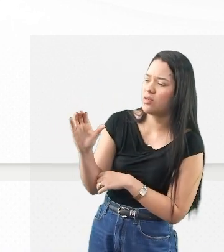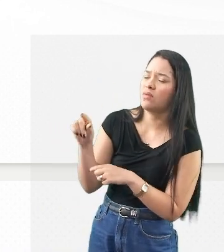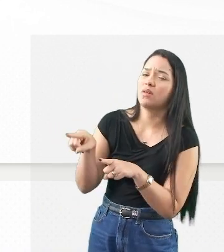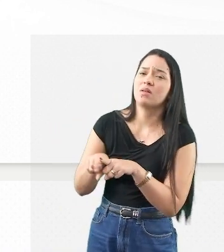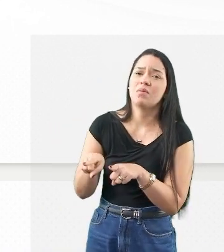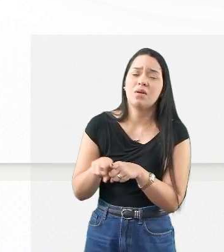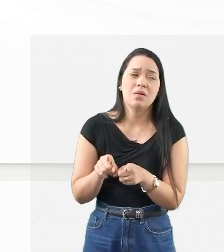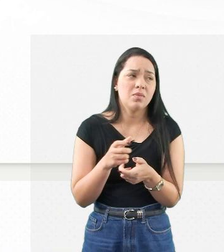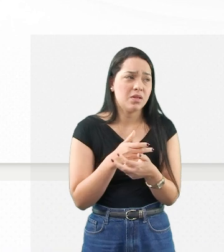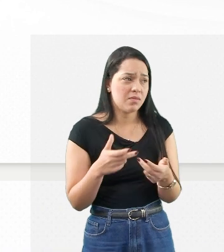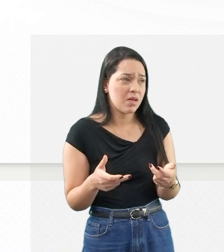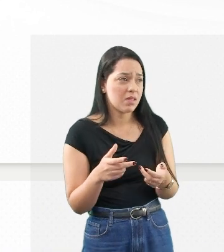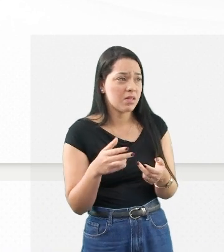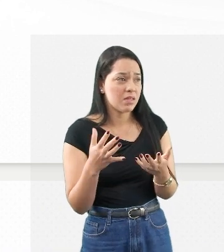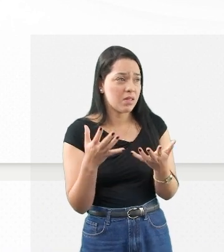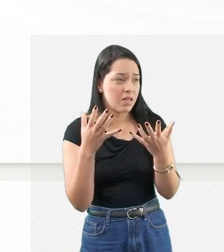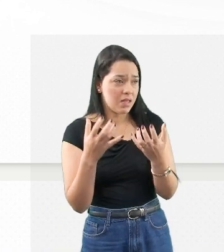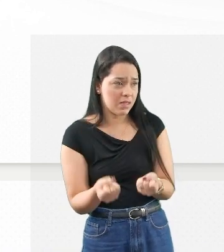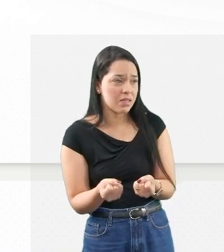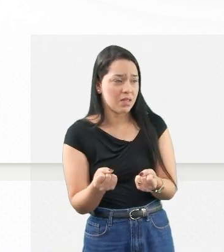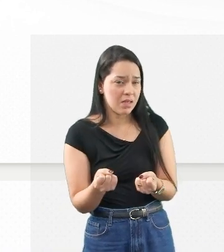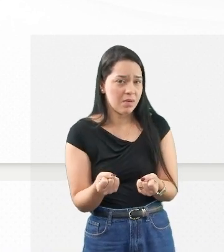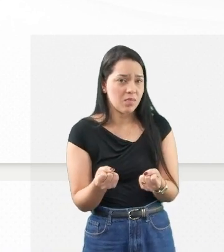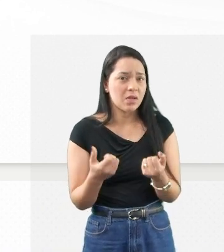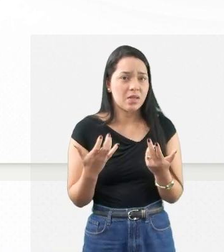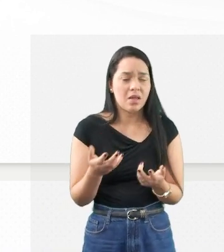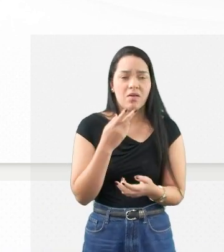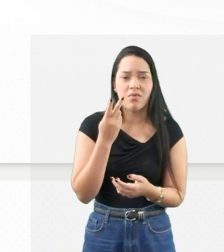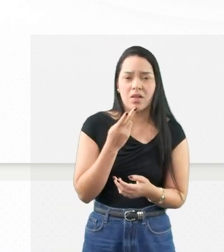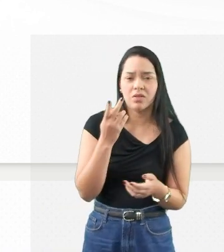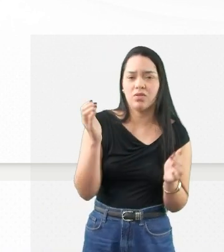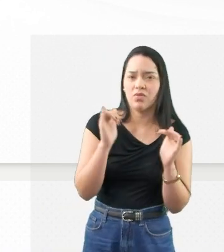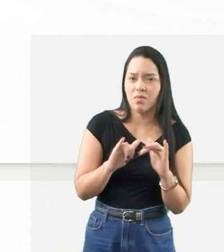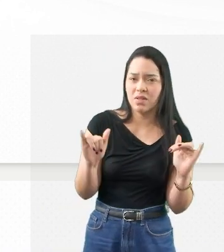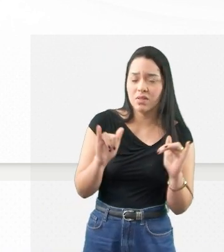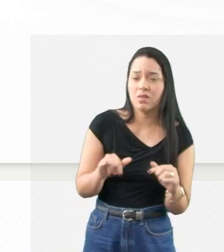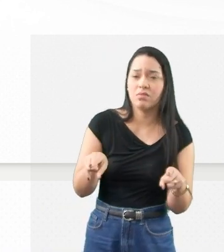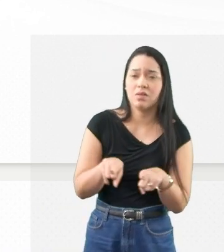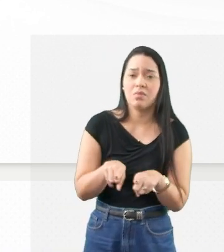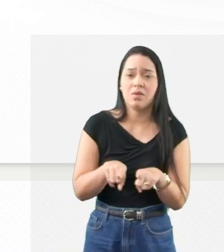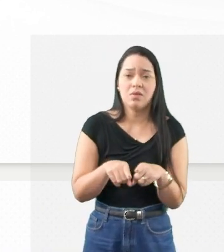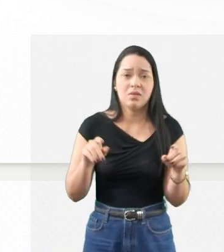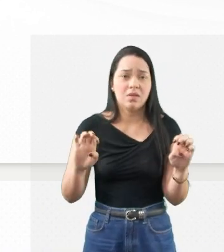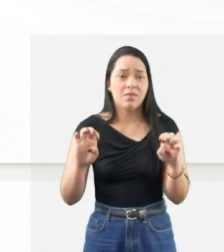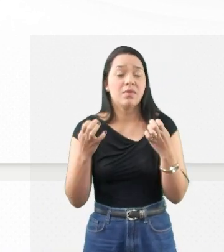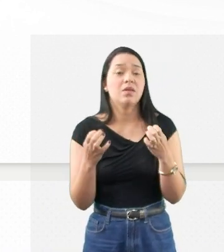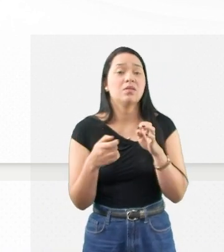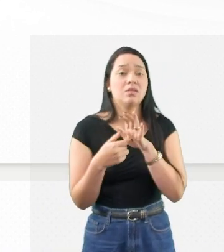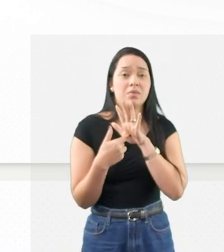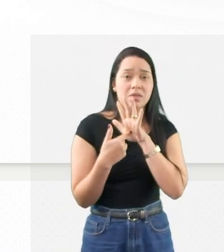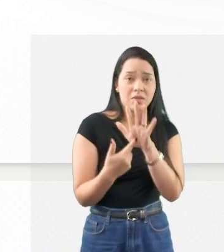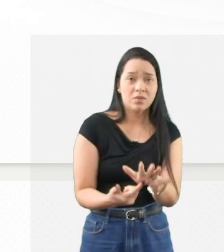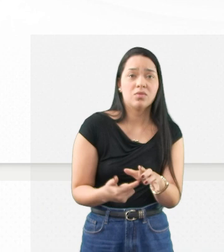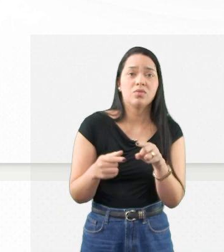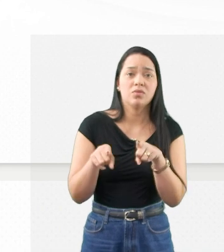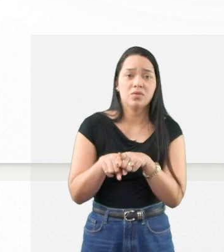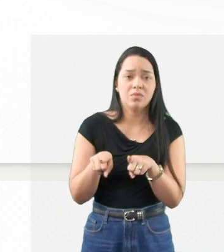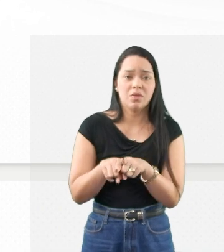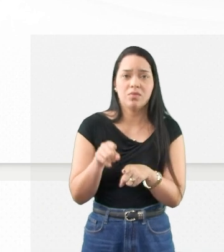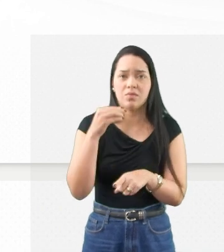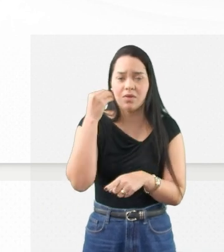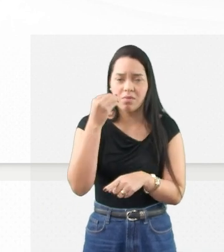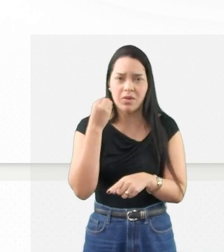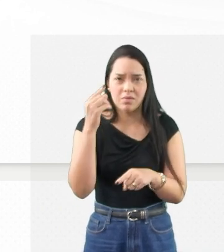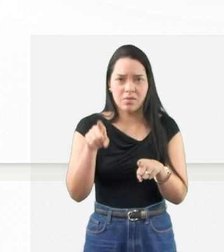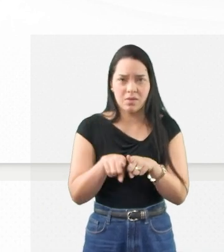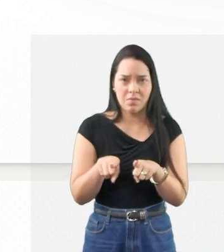por essas feiras e a gente recebe os folderzinhos falando de informações sobre os eventos, sobre as apresentações, os experimentos que estão